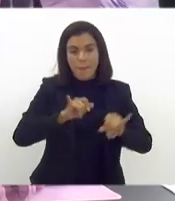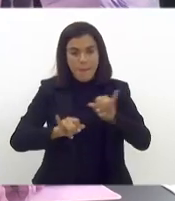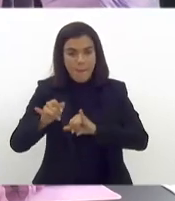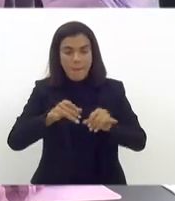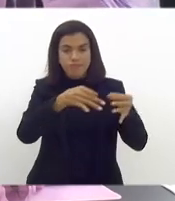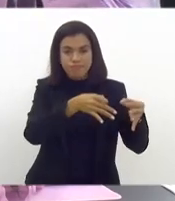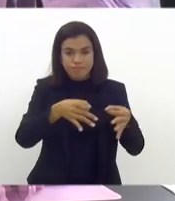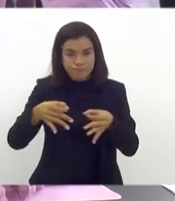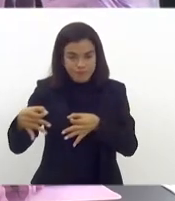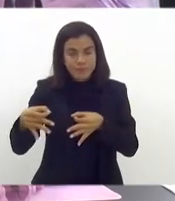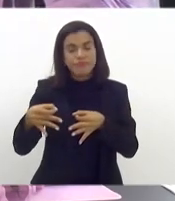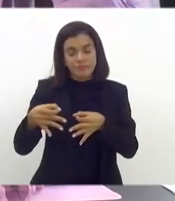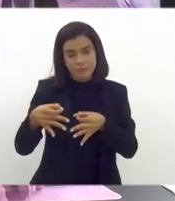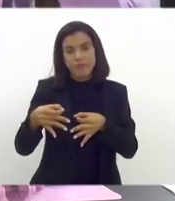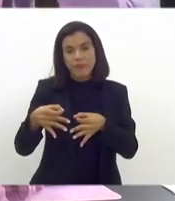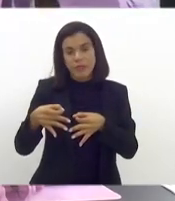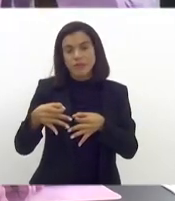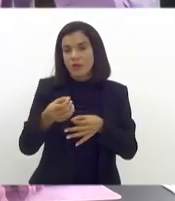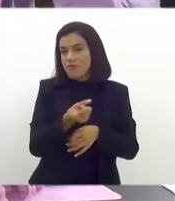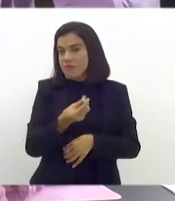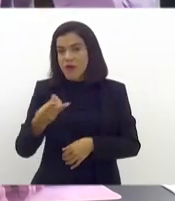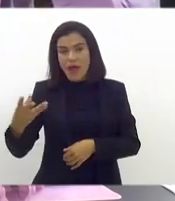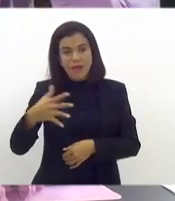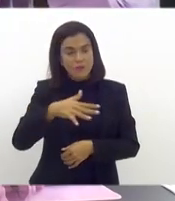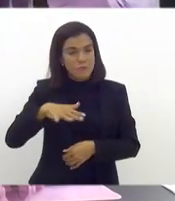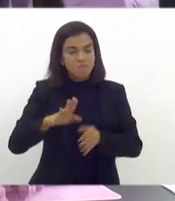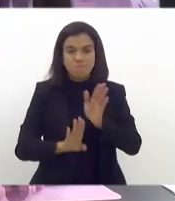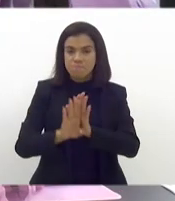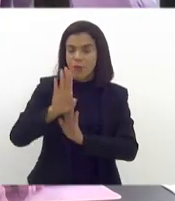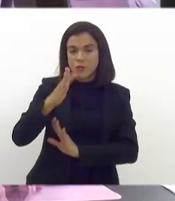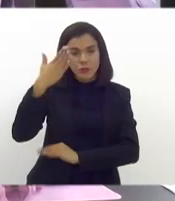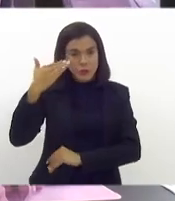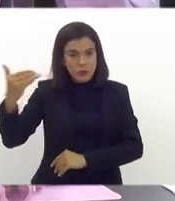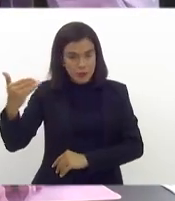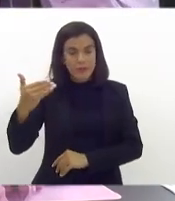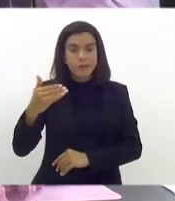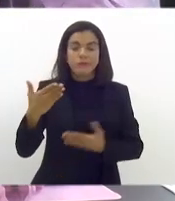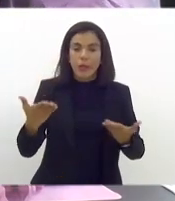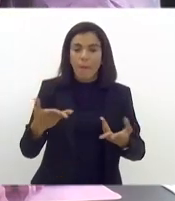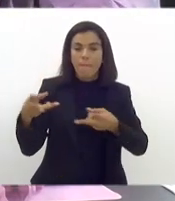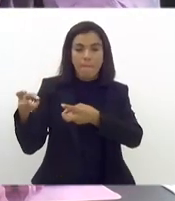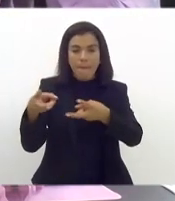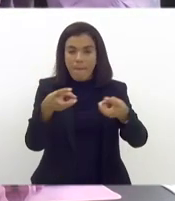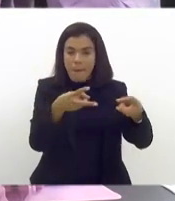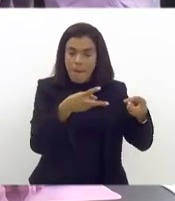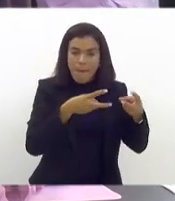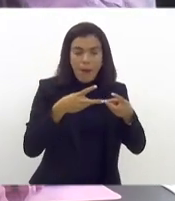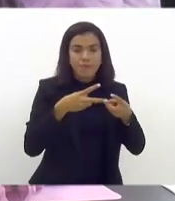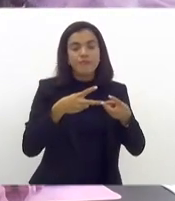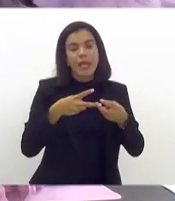correta, são inúmeros os casos de êxito e de sucesso. Então, observando todos os cuidados,